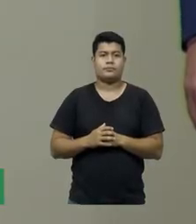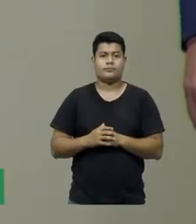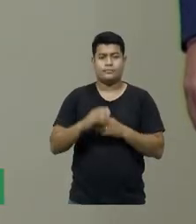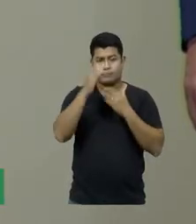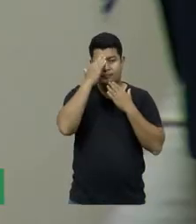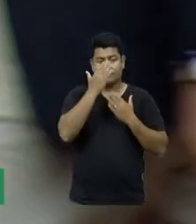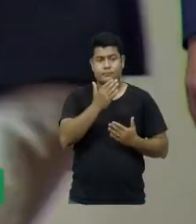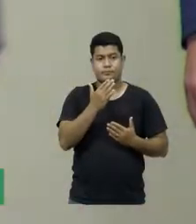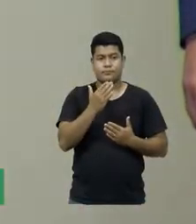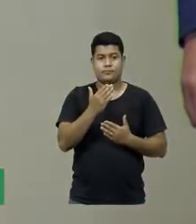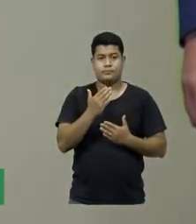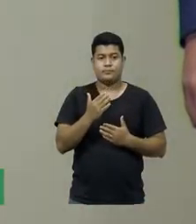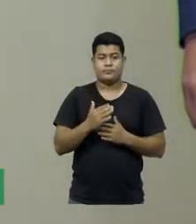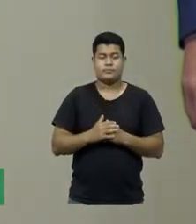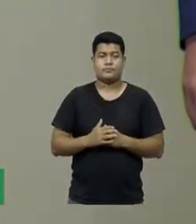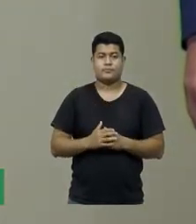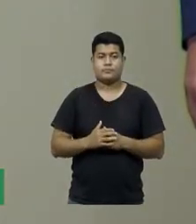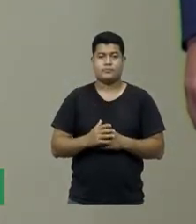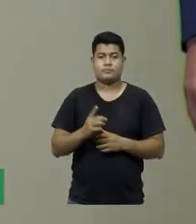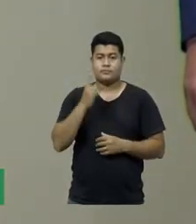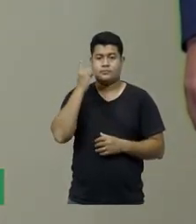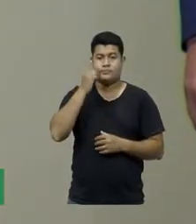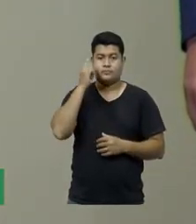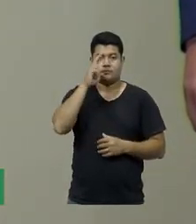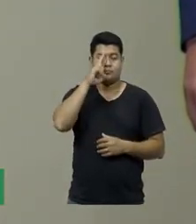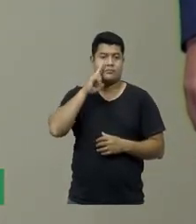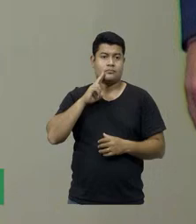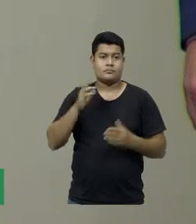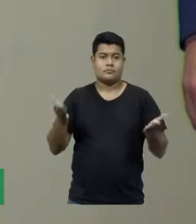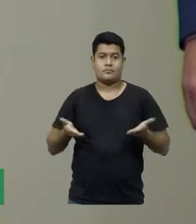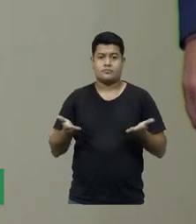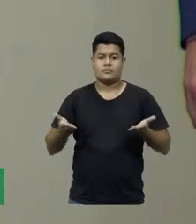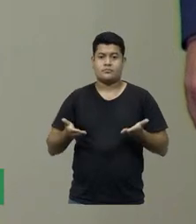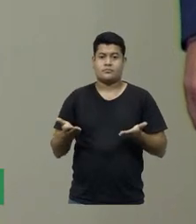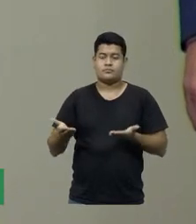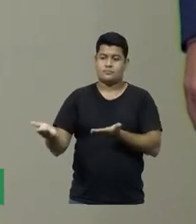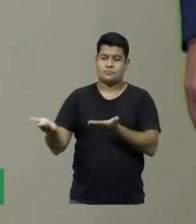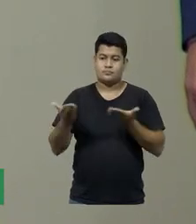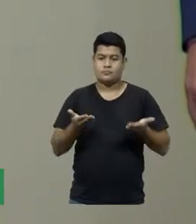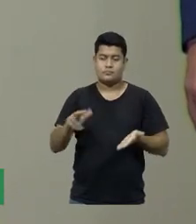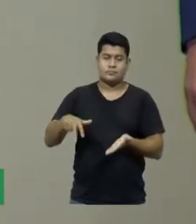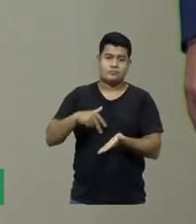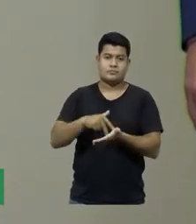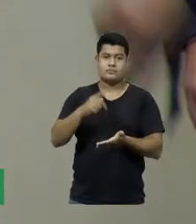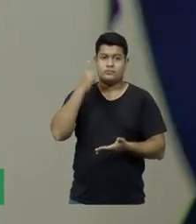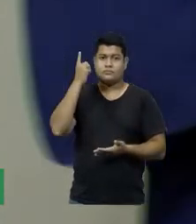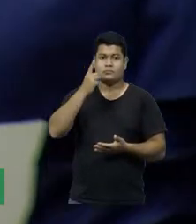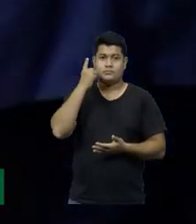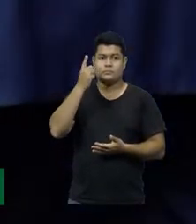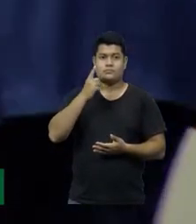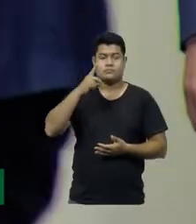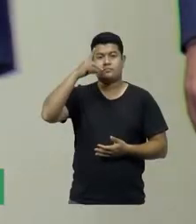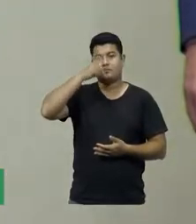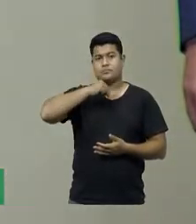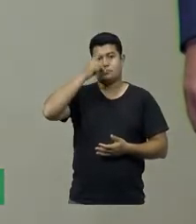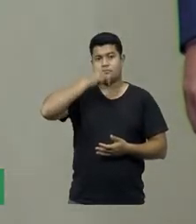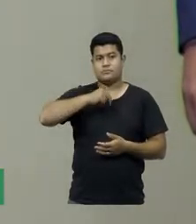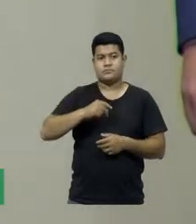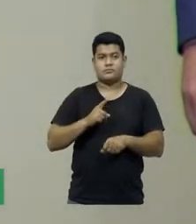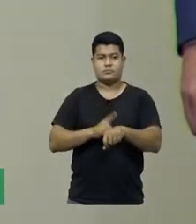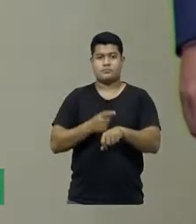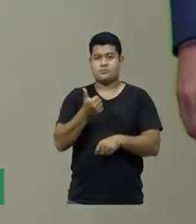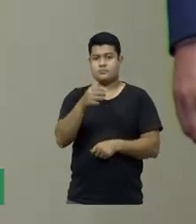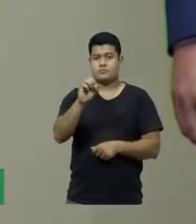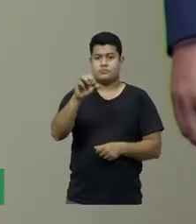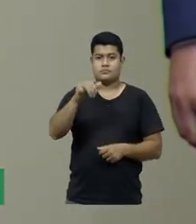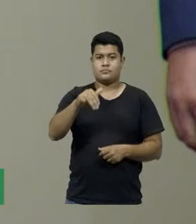Obrigado ao deputado Ivan Nats. Agora com a palavra por até 10 minutos o deputado Kennedy Nunes. Pediria